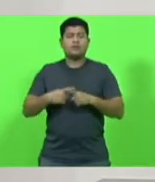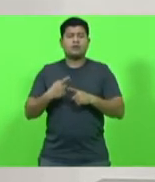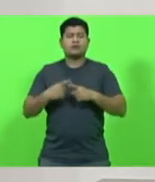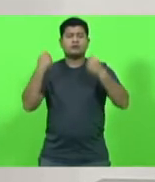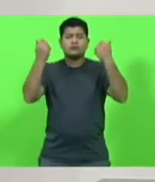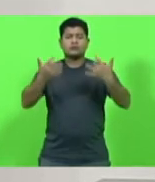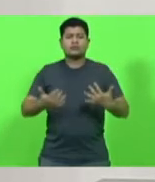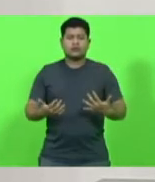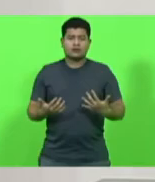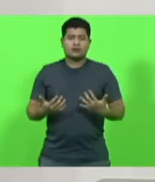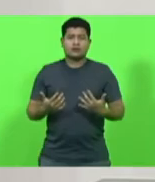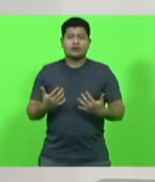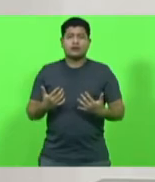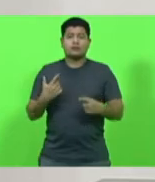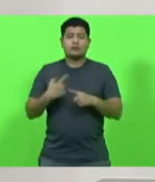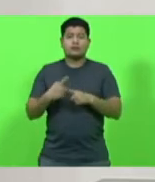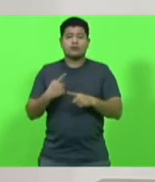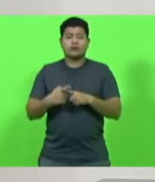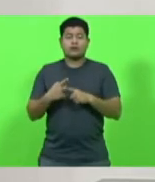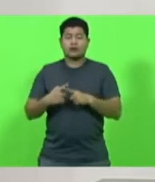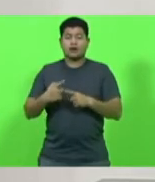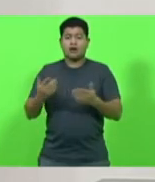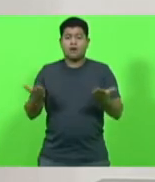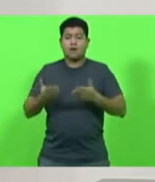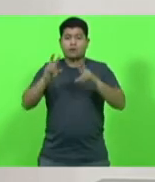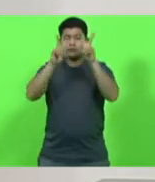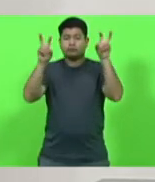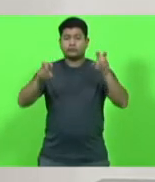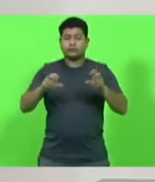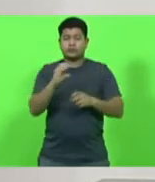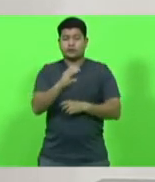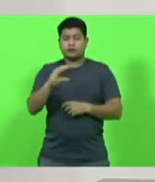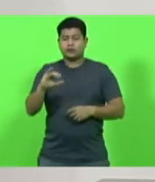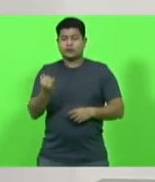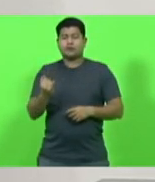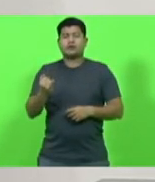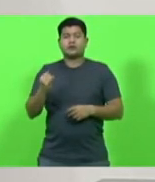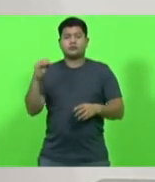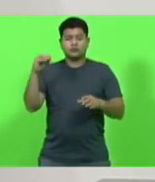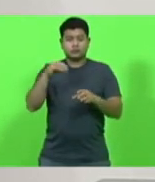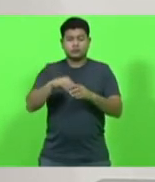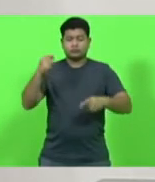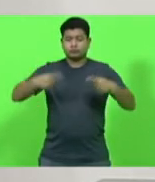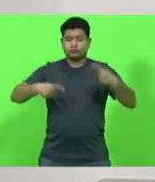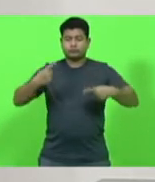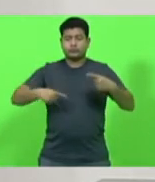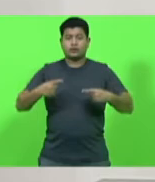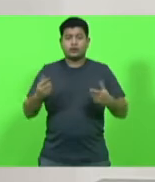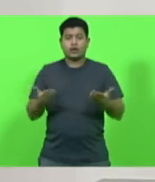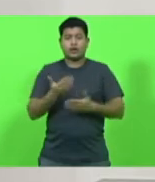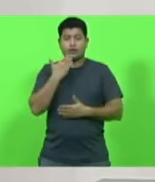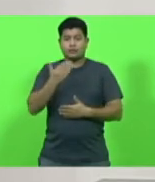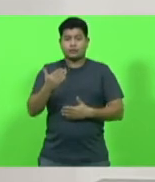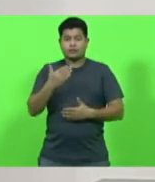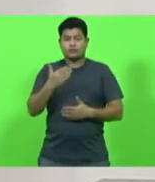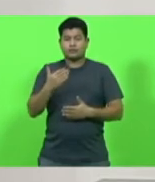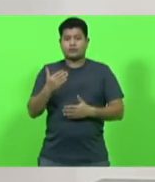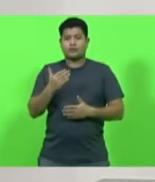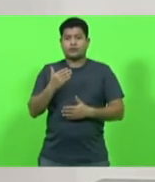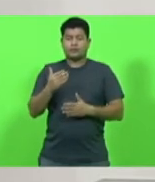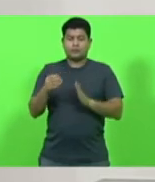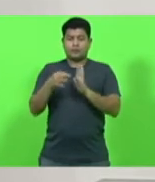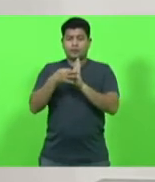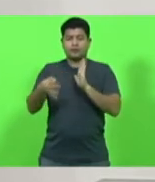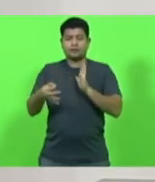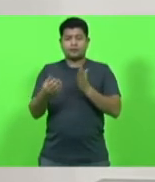aqui? Porque a matéria está em discussão hoje na CCJ, recebeu um pedido de vistas do deputado